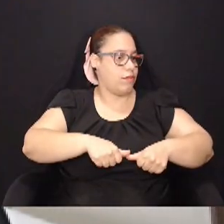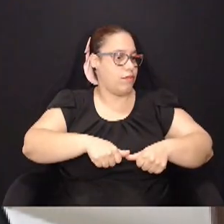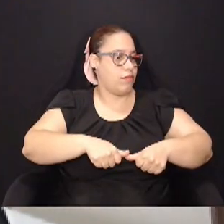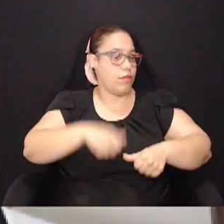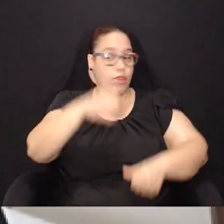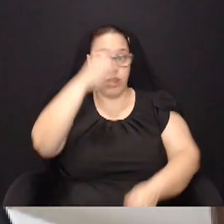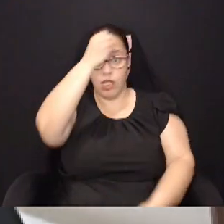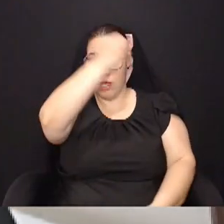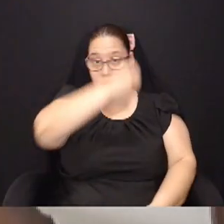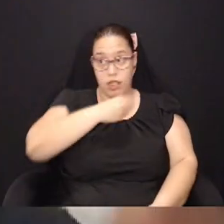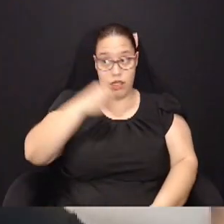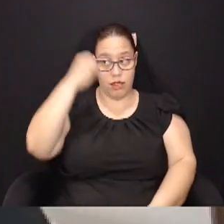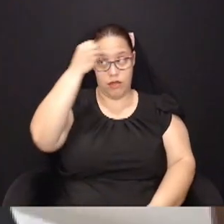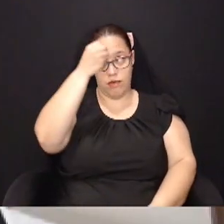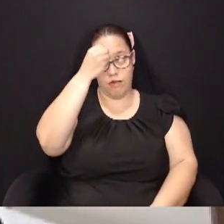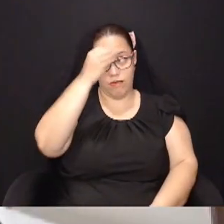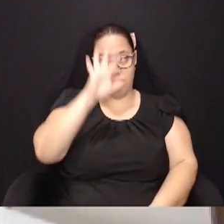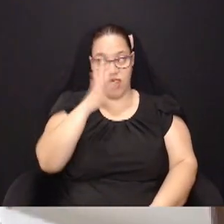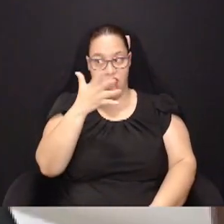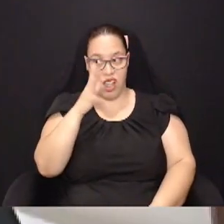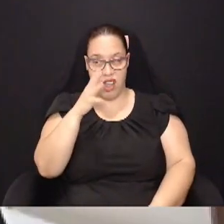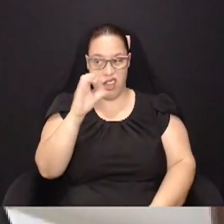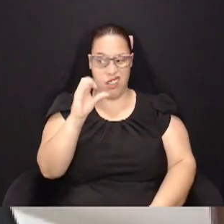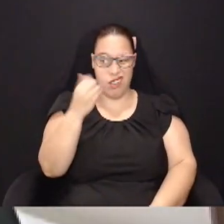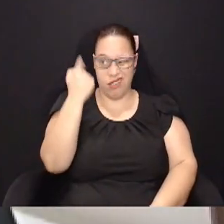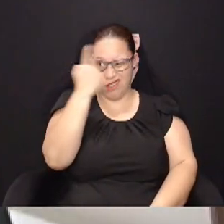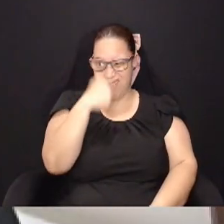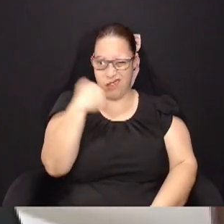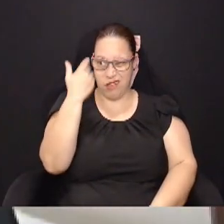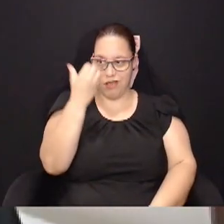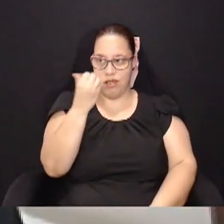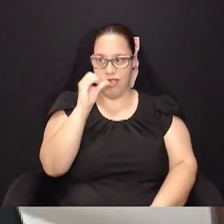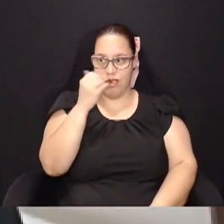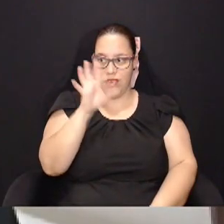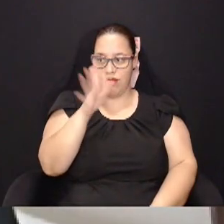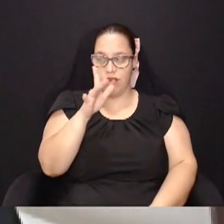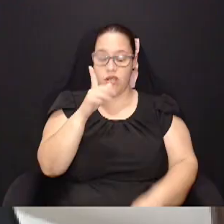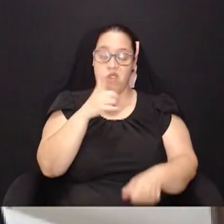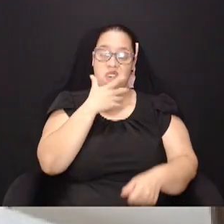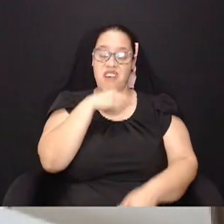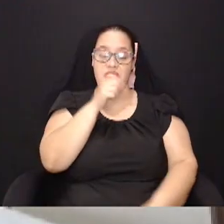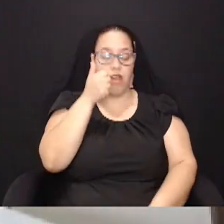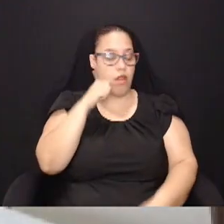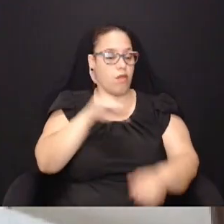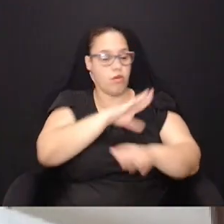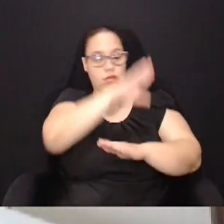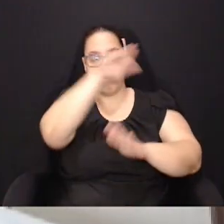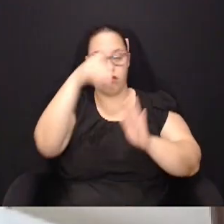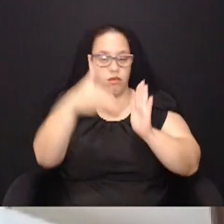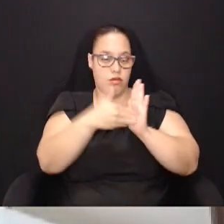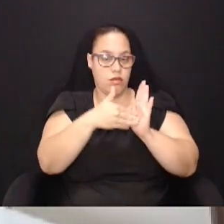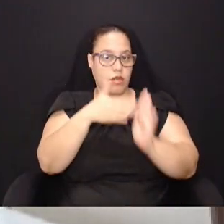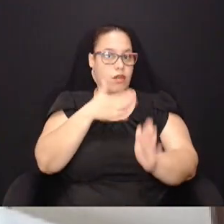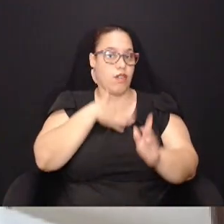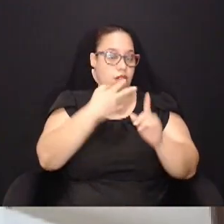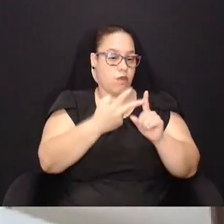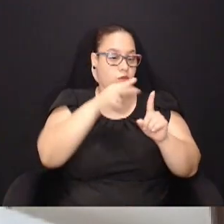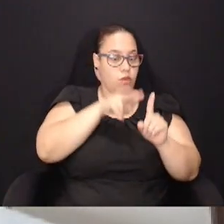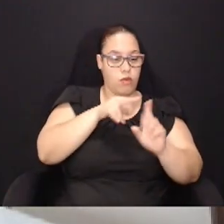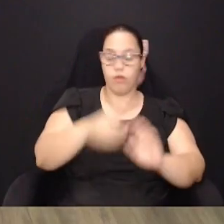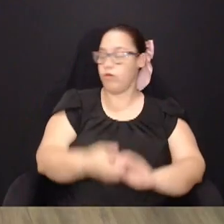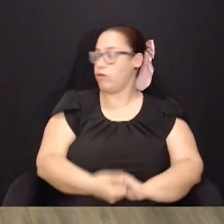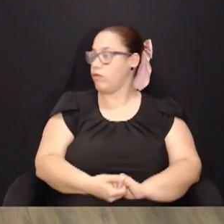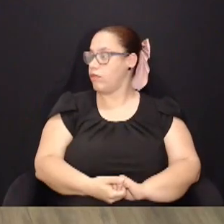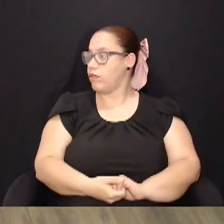essas crianças. Os pais ficam o tempo inteiro. Então, essa é a minha visão. Isso, perceber